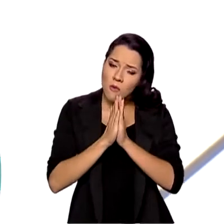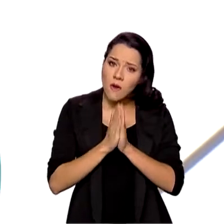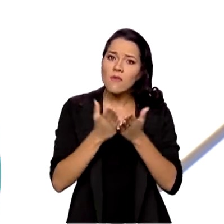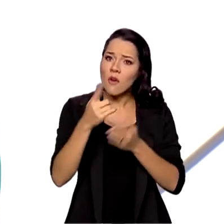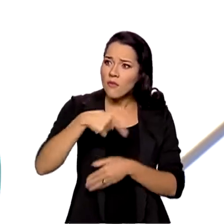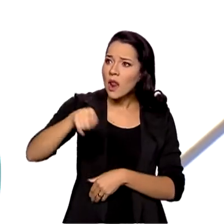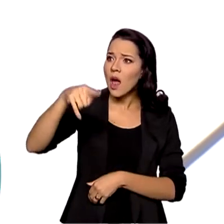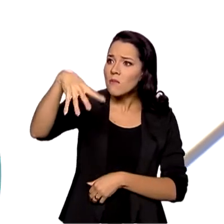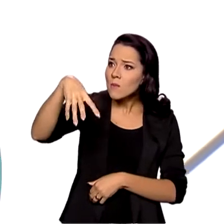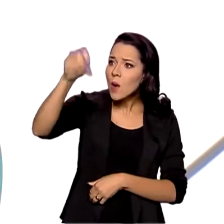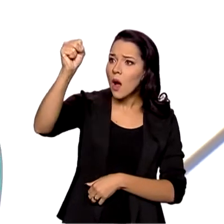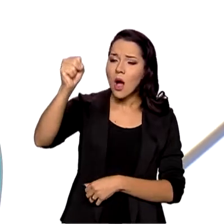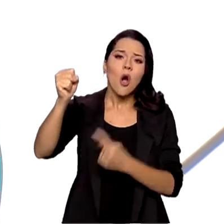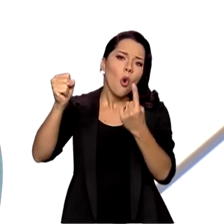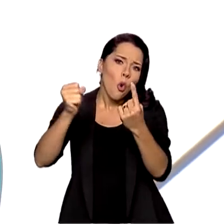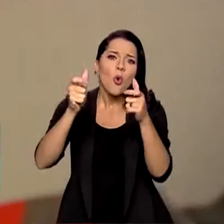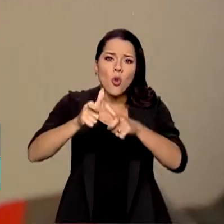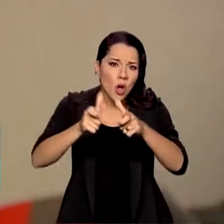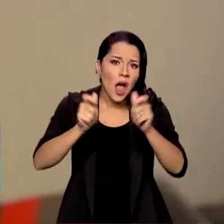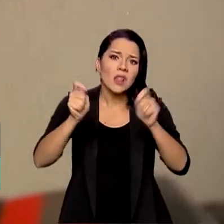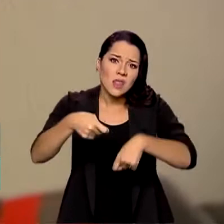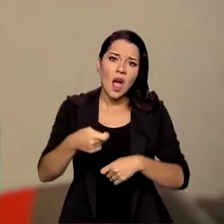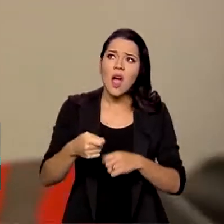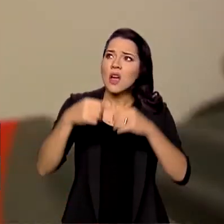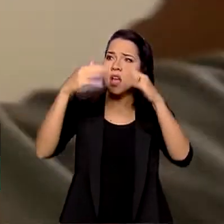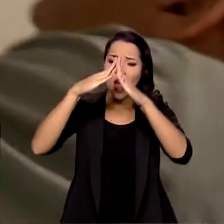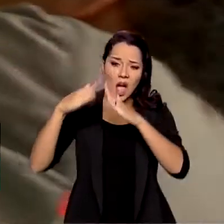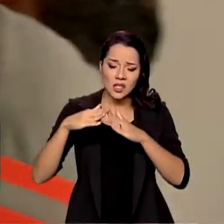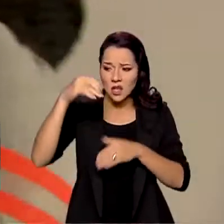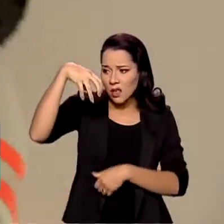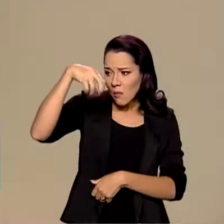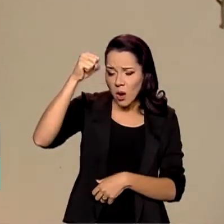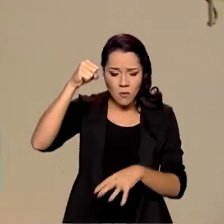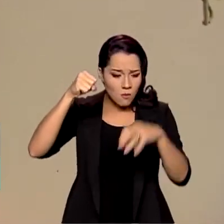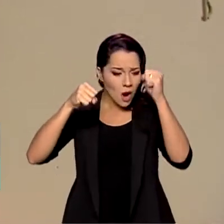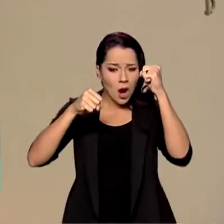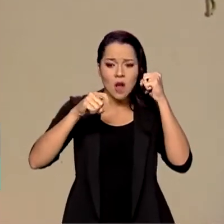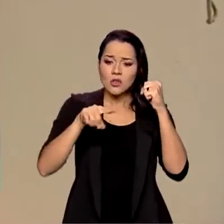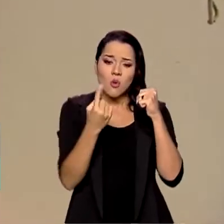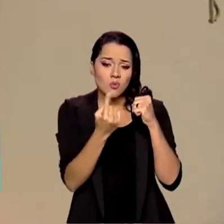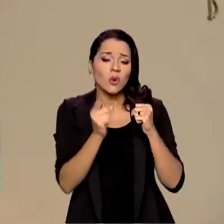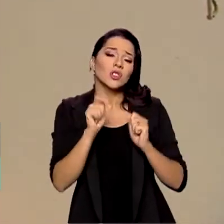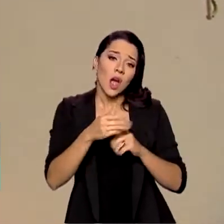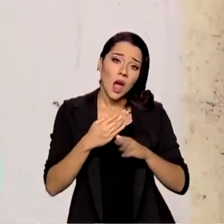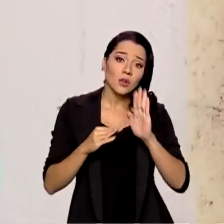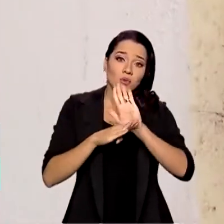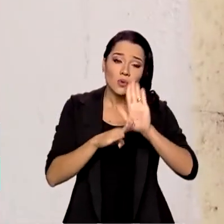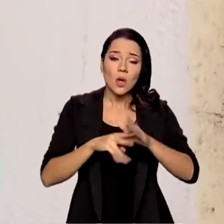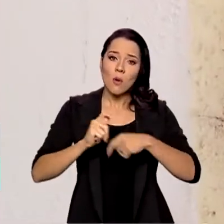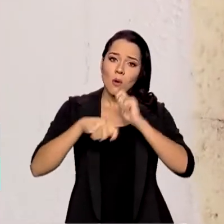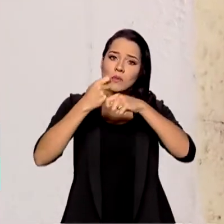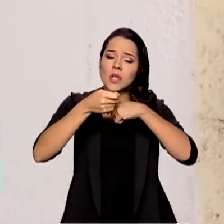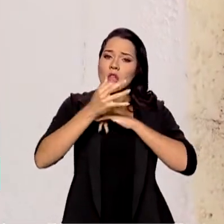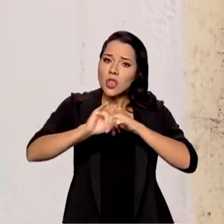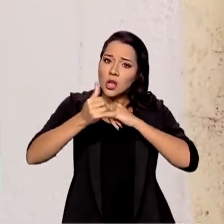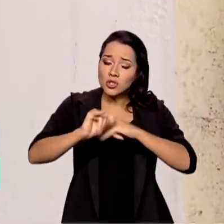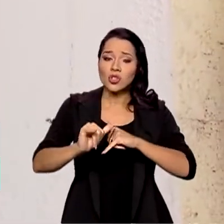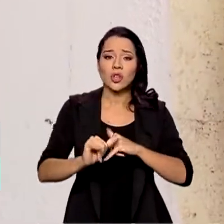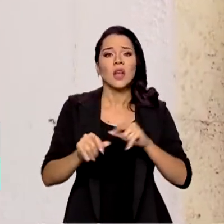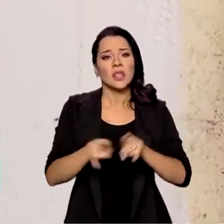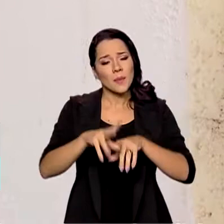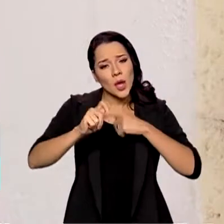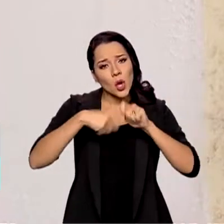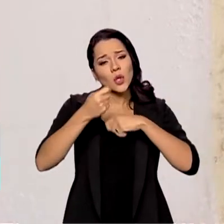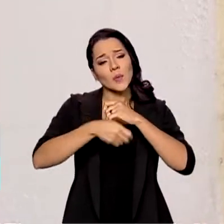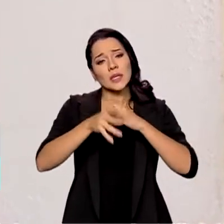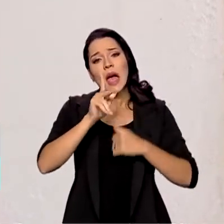você. Apague um ponto de luz agora. Ajuda-nos. Assim está ajudando aí a economizar energia e a economizar água